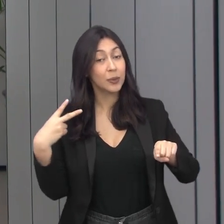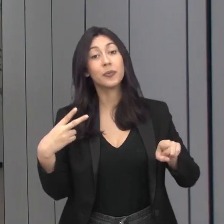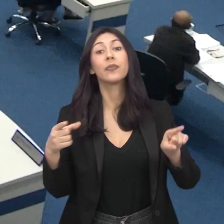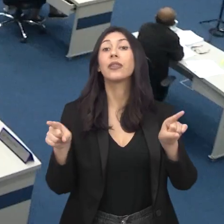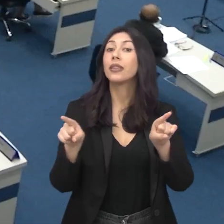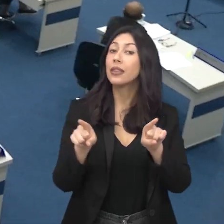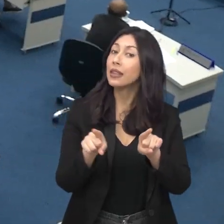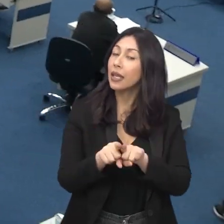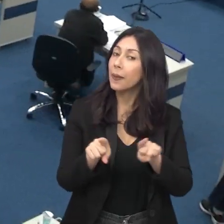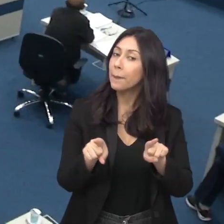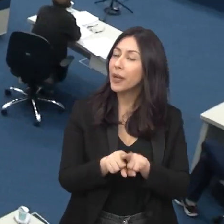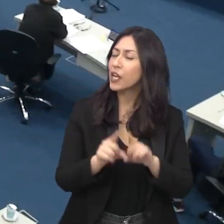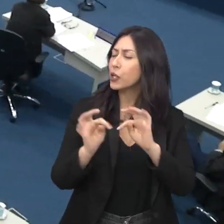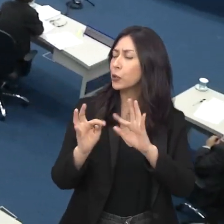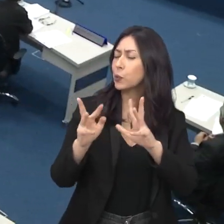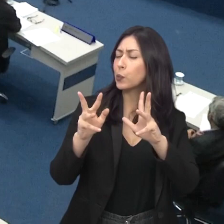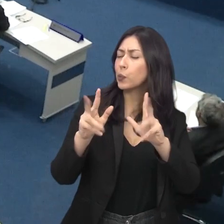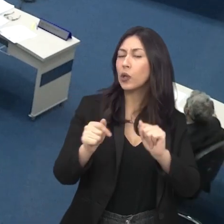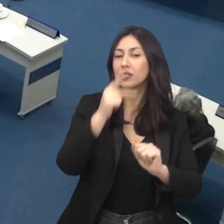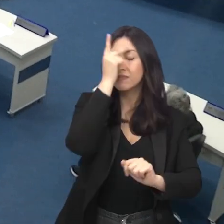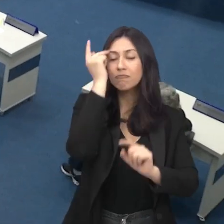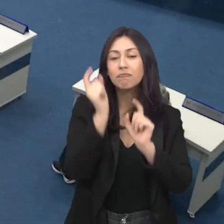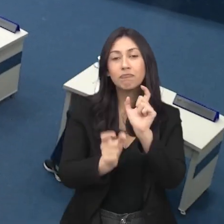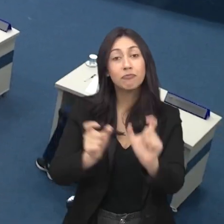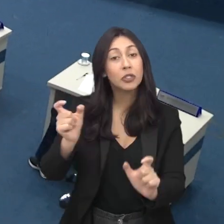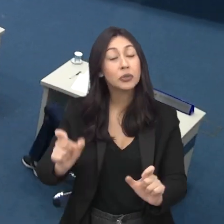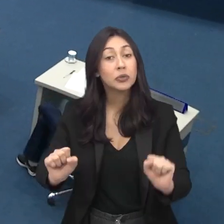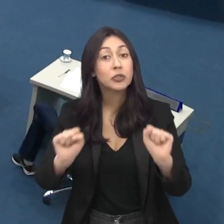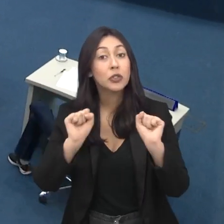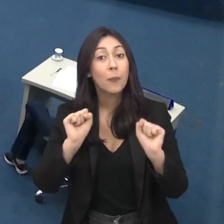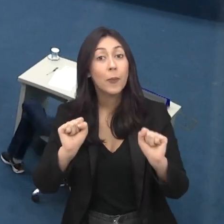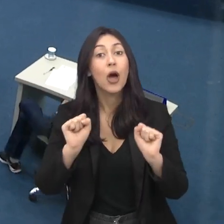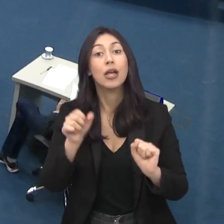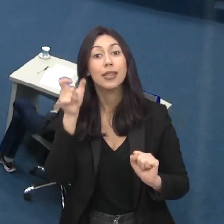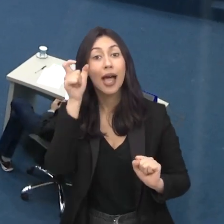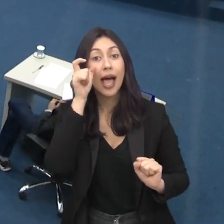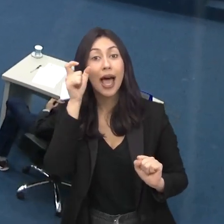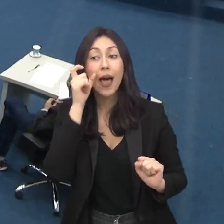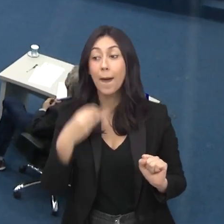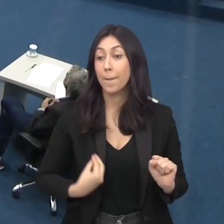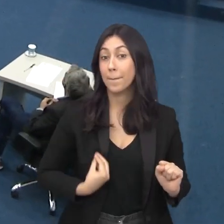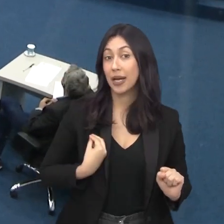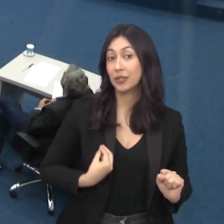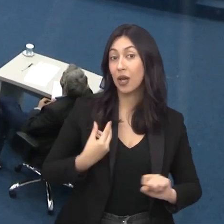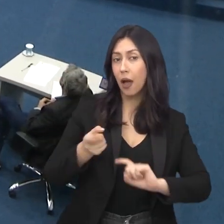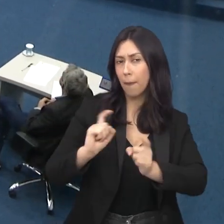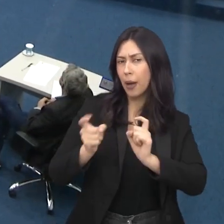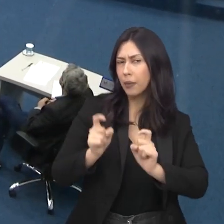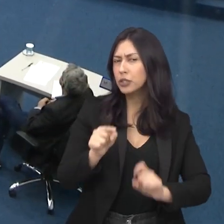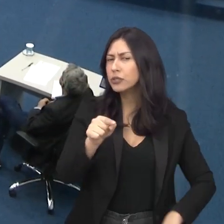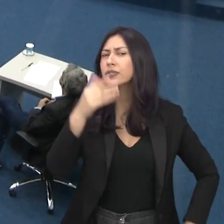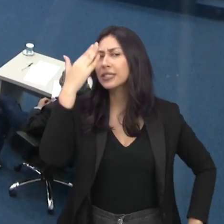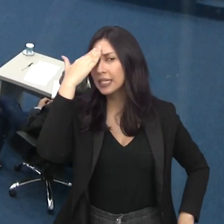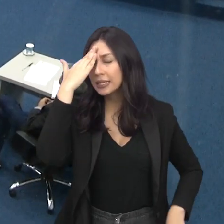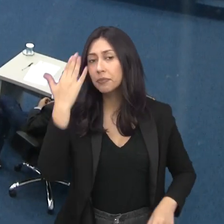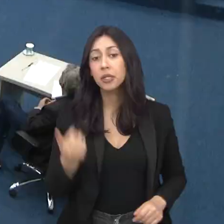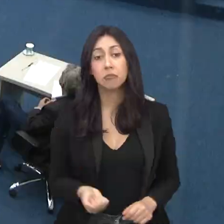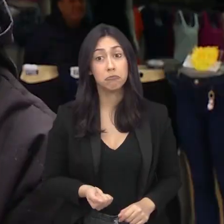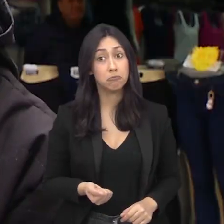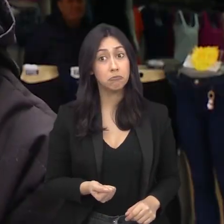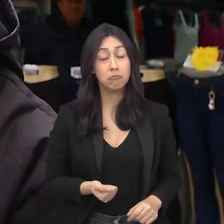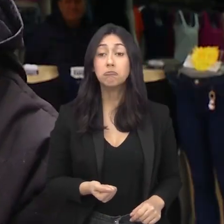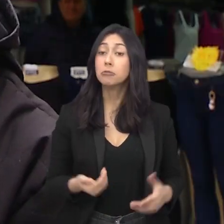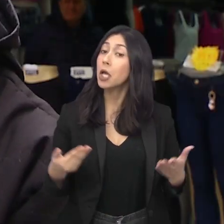parlamentares. Além disso, todo cidadão pode acompanhar presencialmente as sessões de Câmara. Você sabia